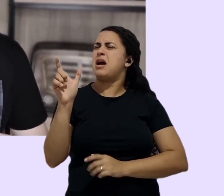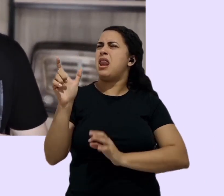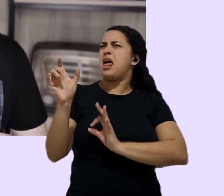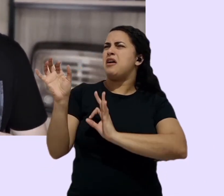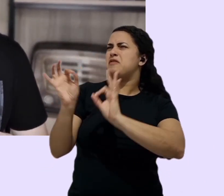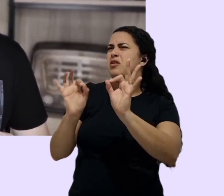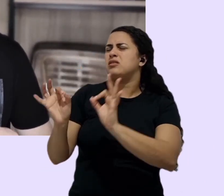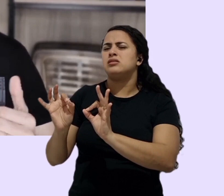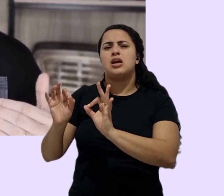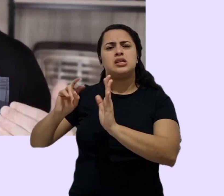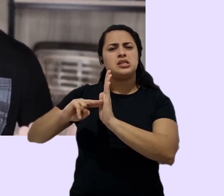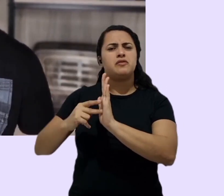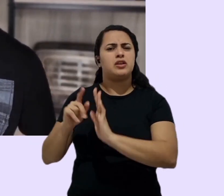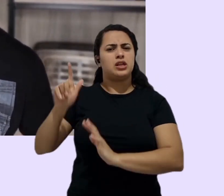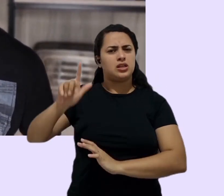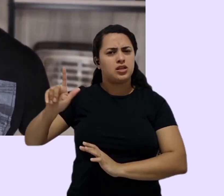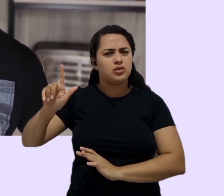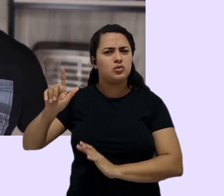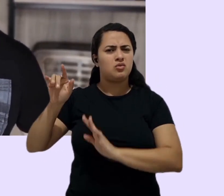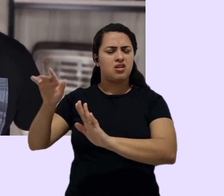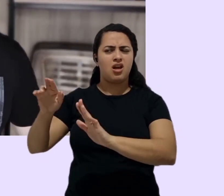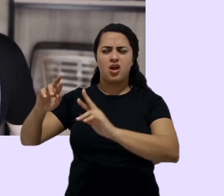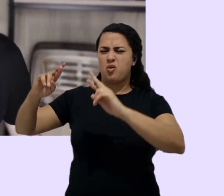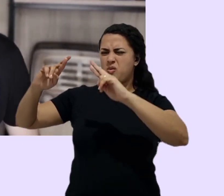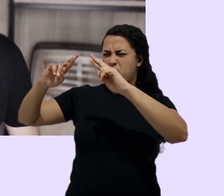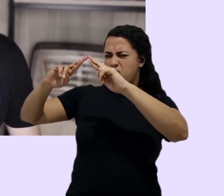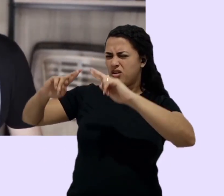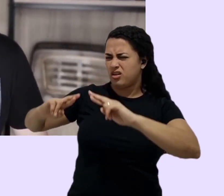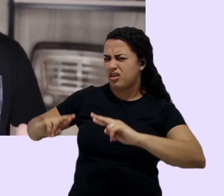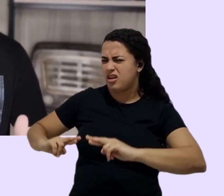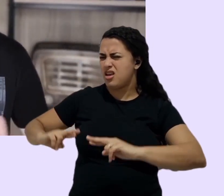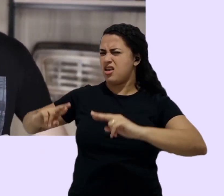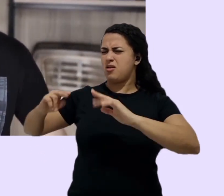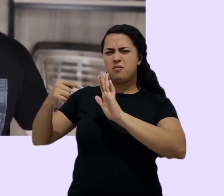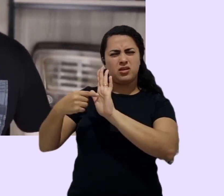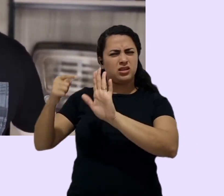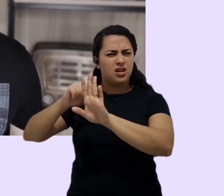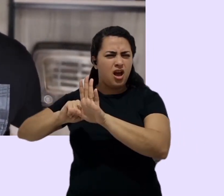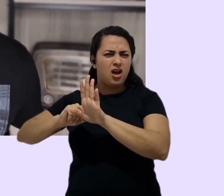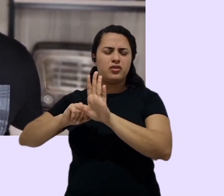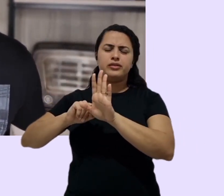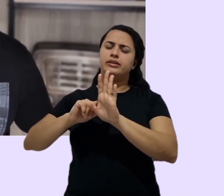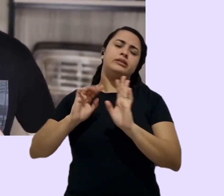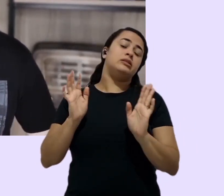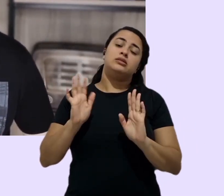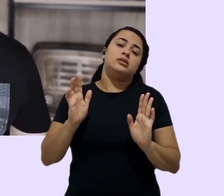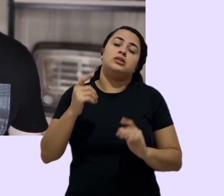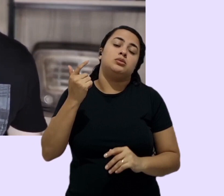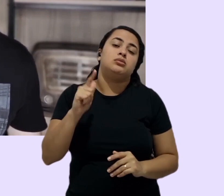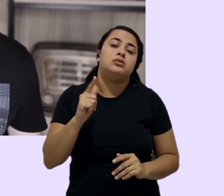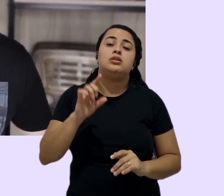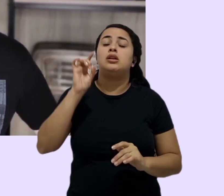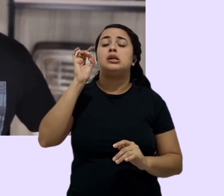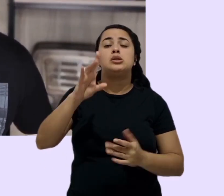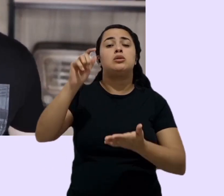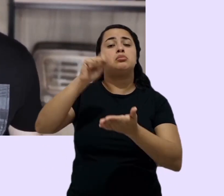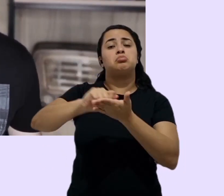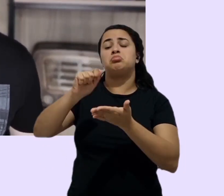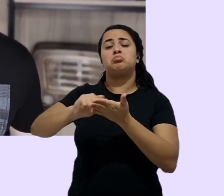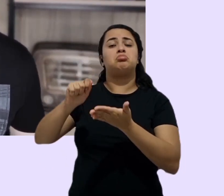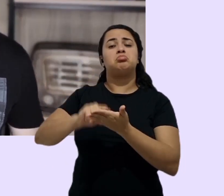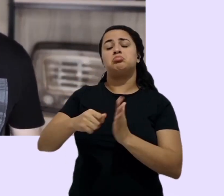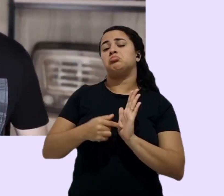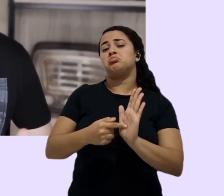forma artística, trazendo sonoridade, metáforas. Era simplesmente registrar as